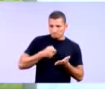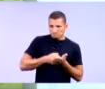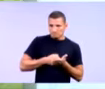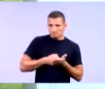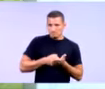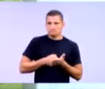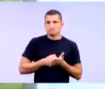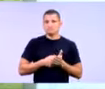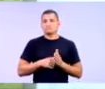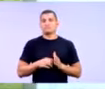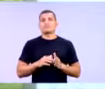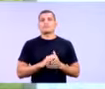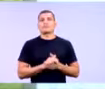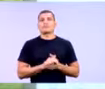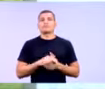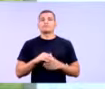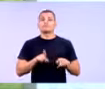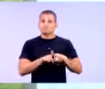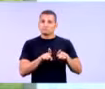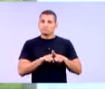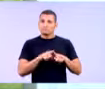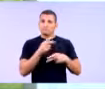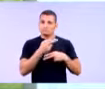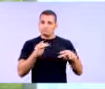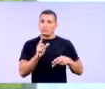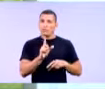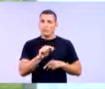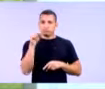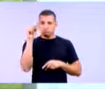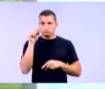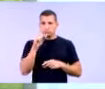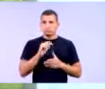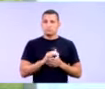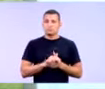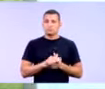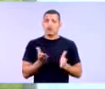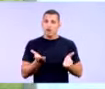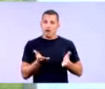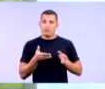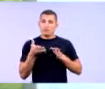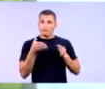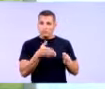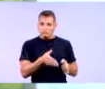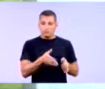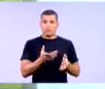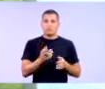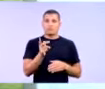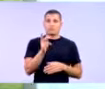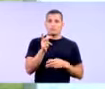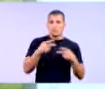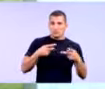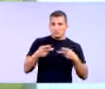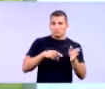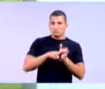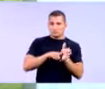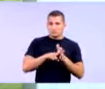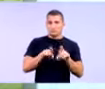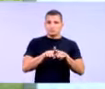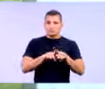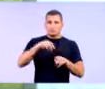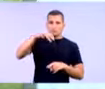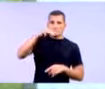elementos considerados opcionais. E aí nós daremos enfoque ao projeto de pesquisa e à monografia, que são aquelas que